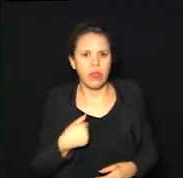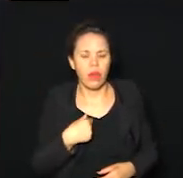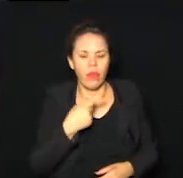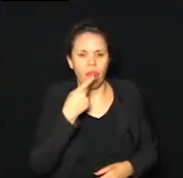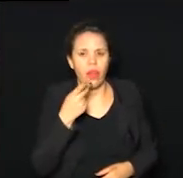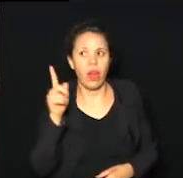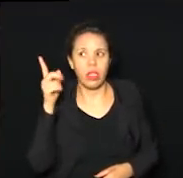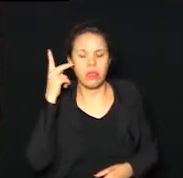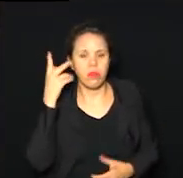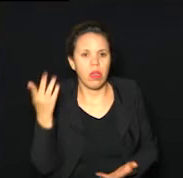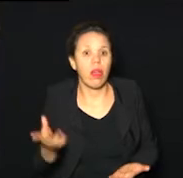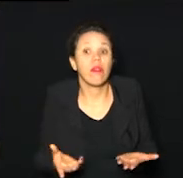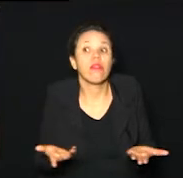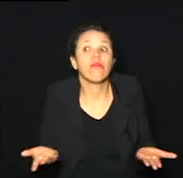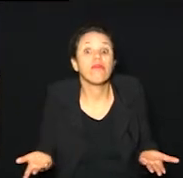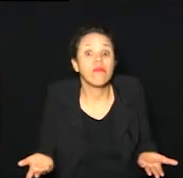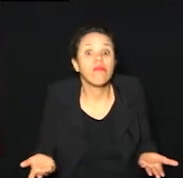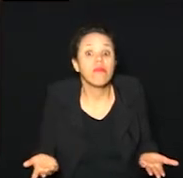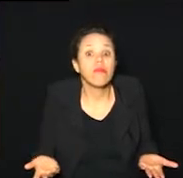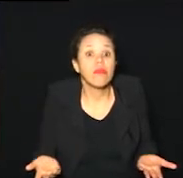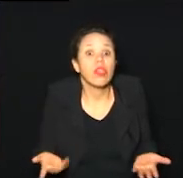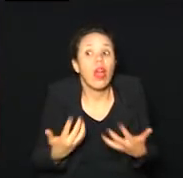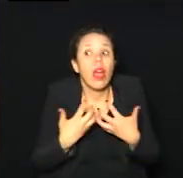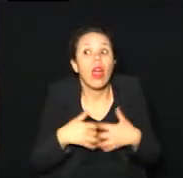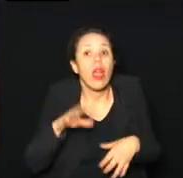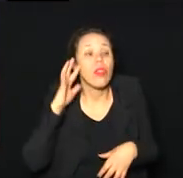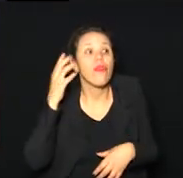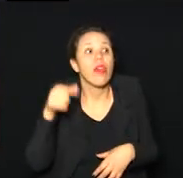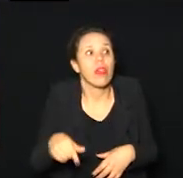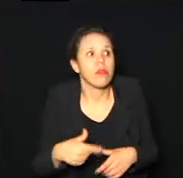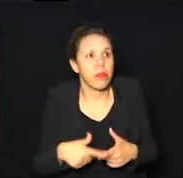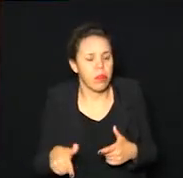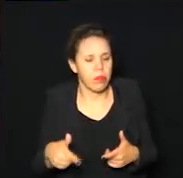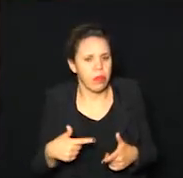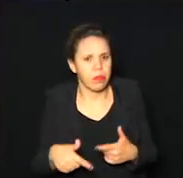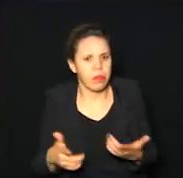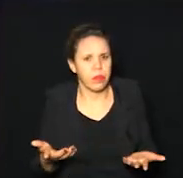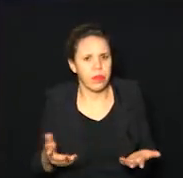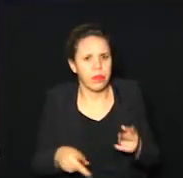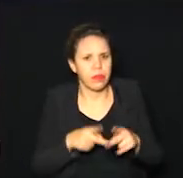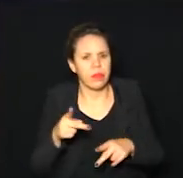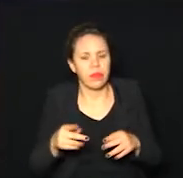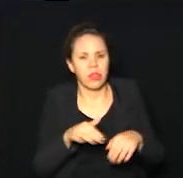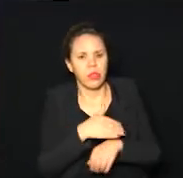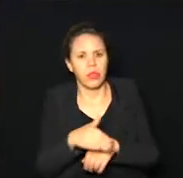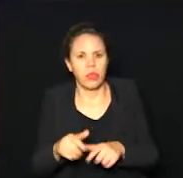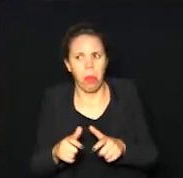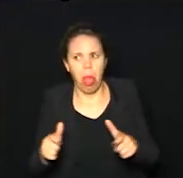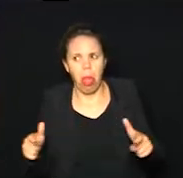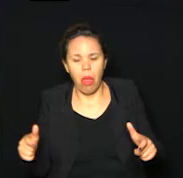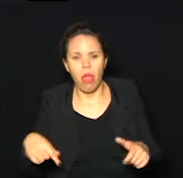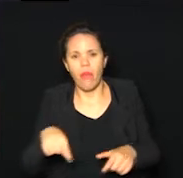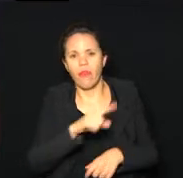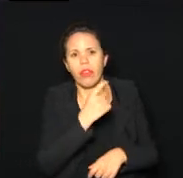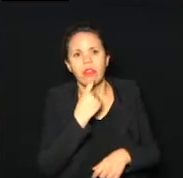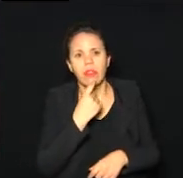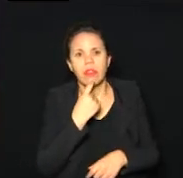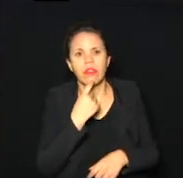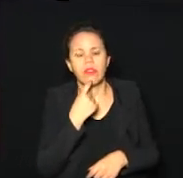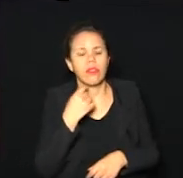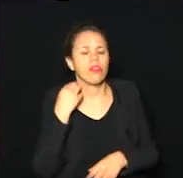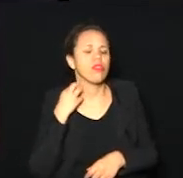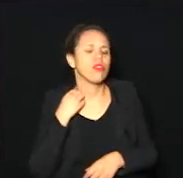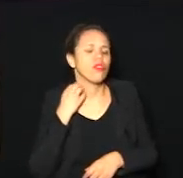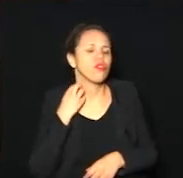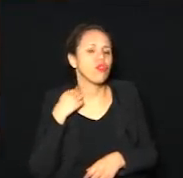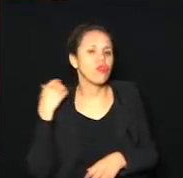São Paulo. E aí, quando é que nós vamos resolver isso, gente? Então, a população de rua está ampliando. Eu fui em Campinas aí, Mariana, na última